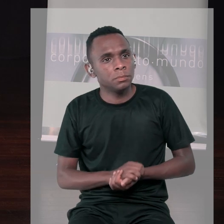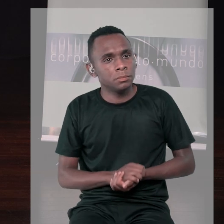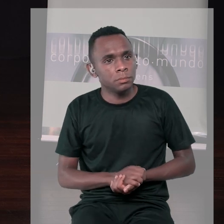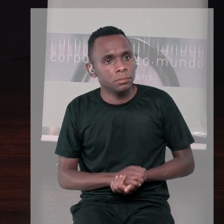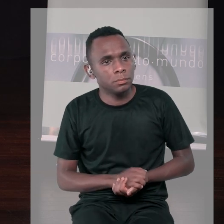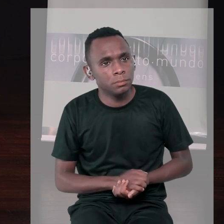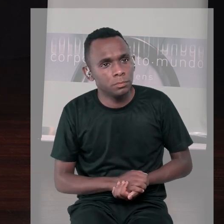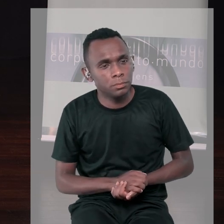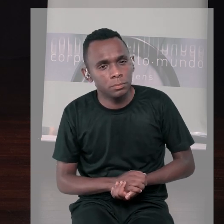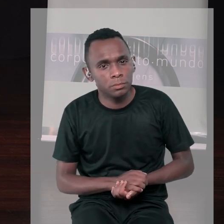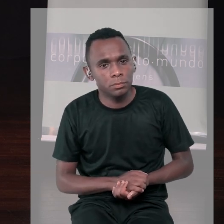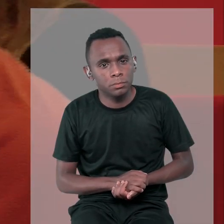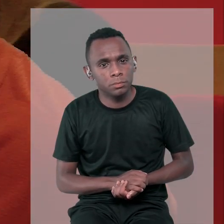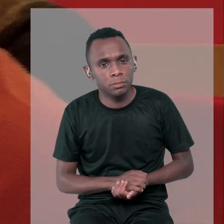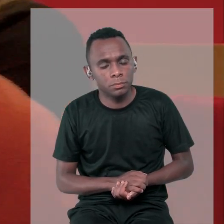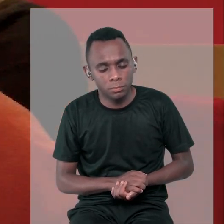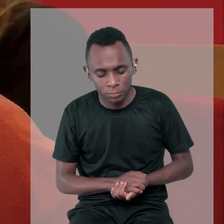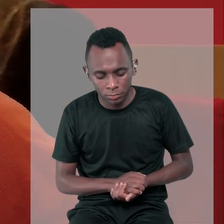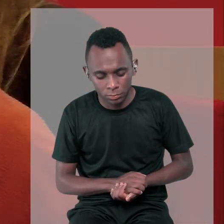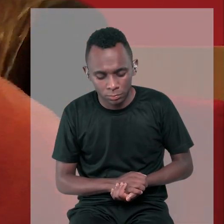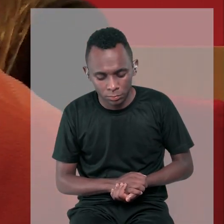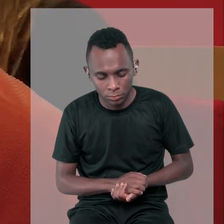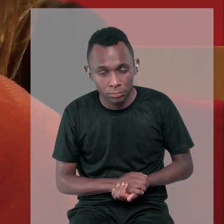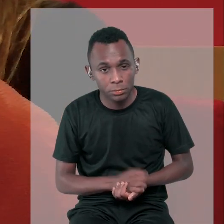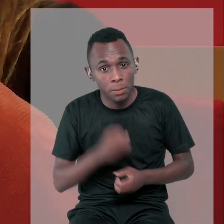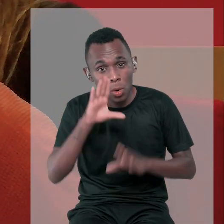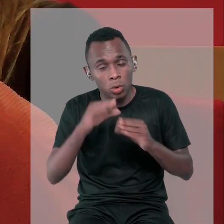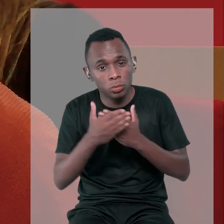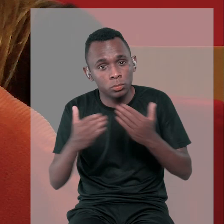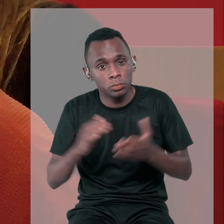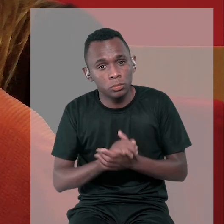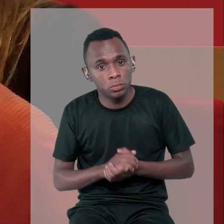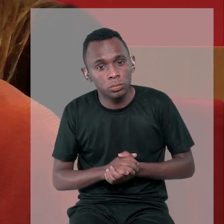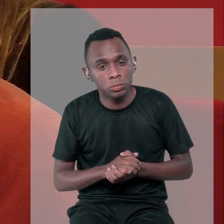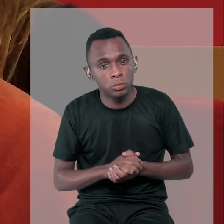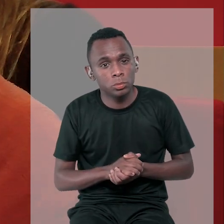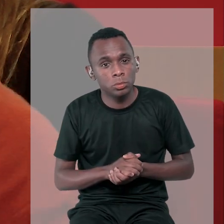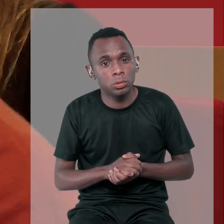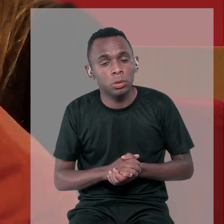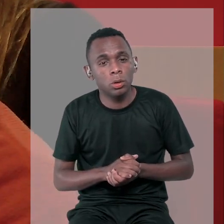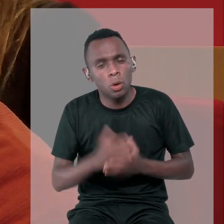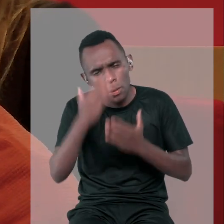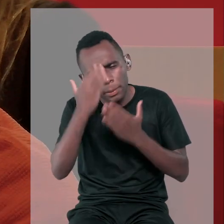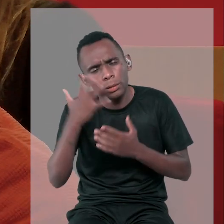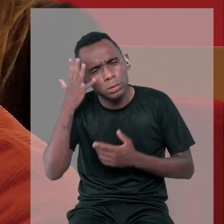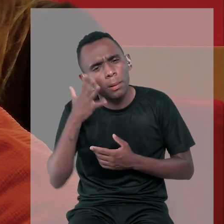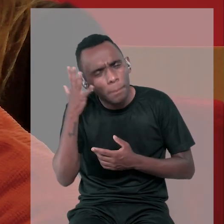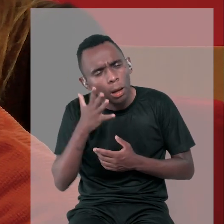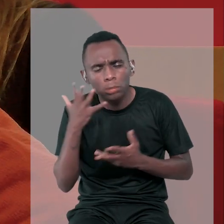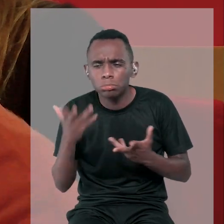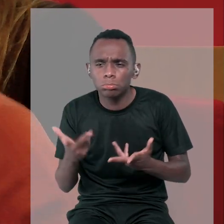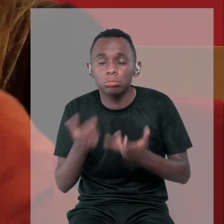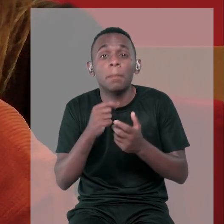Boa noite. Boa noite, Rosa. Mais uma vez, obrigado pela sua palestra, essa conversa. A minha pergunta é muito